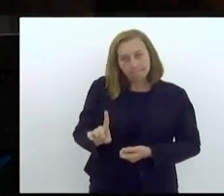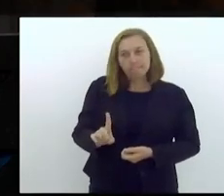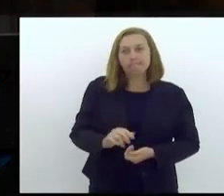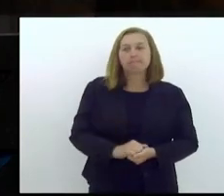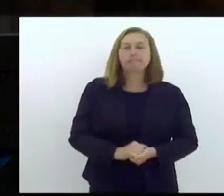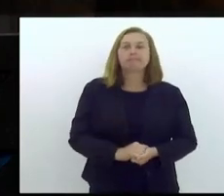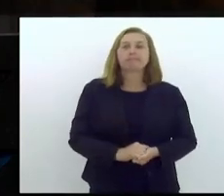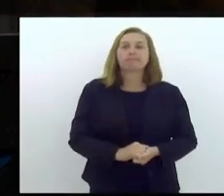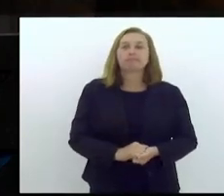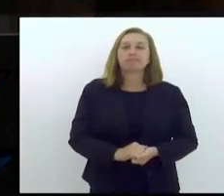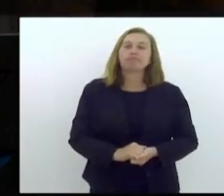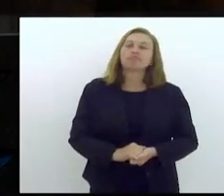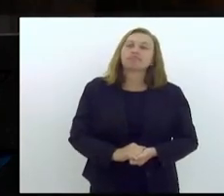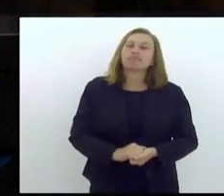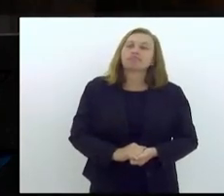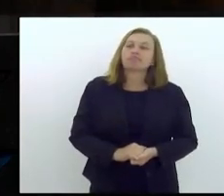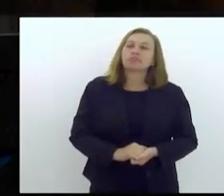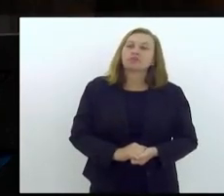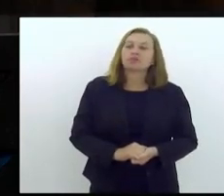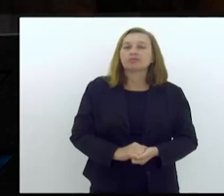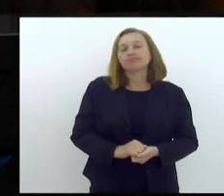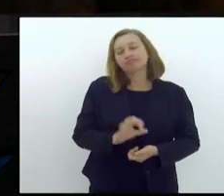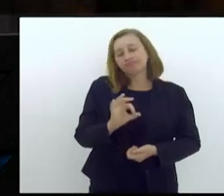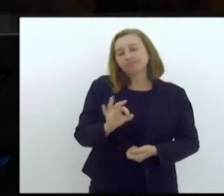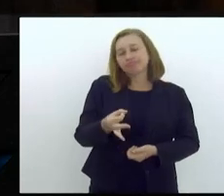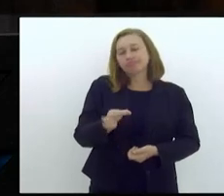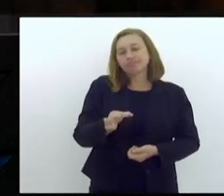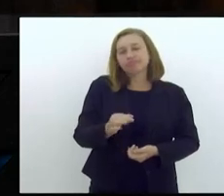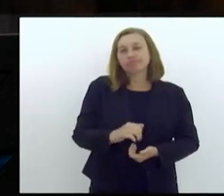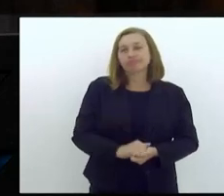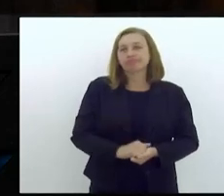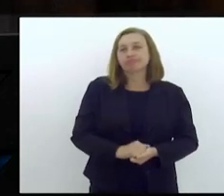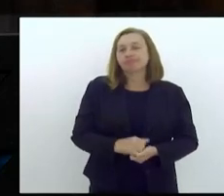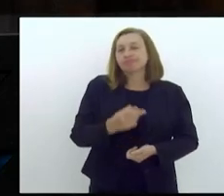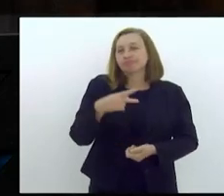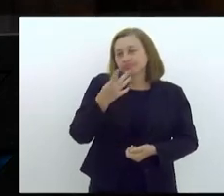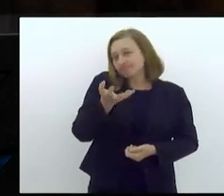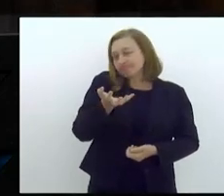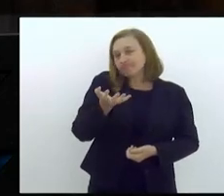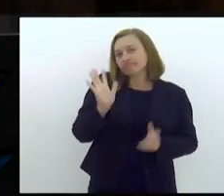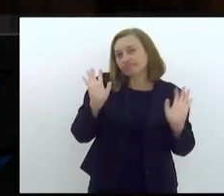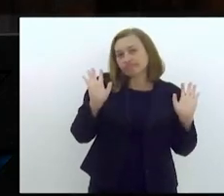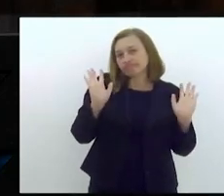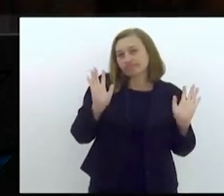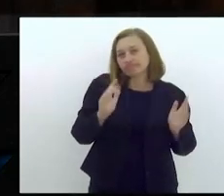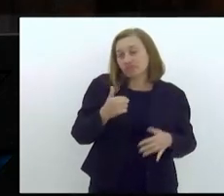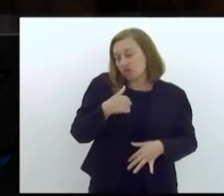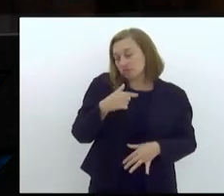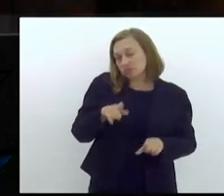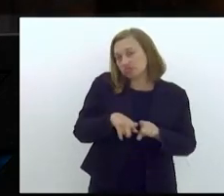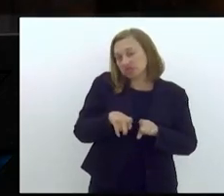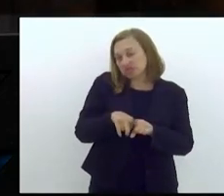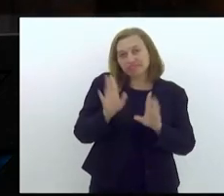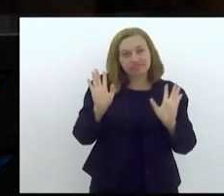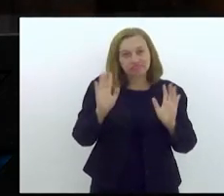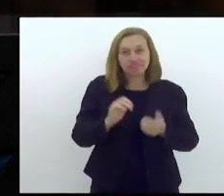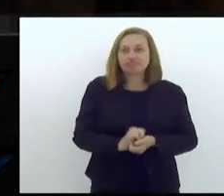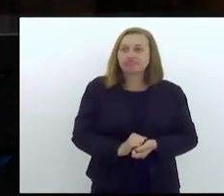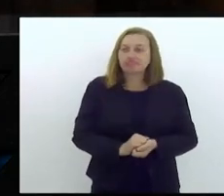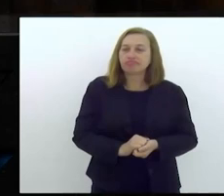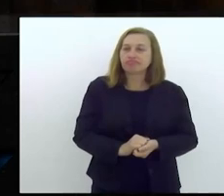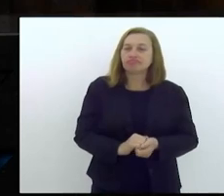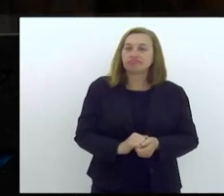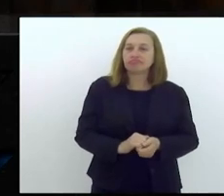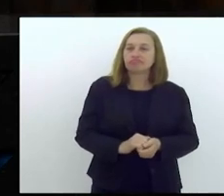a mídia eles evidentemente falam o que desejarem como falo eu e são